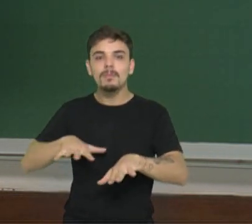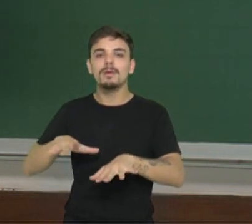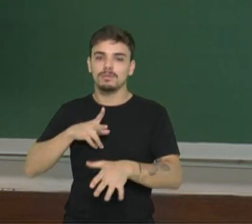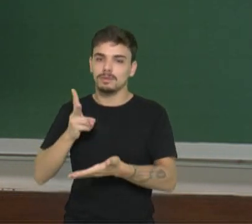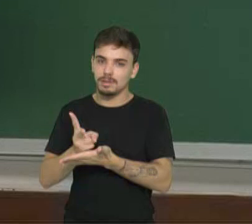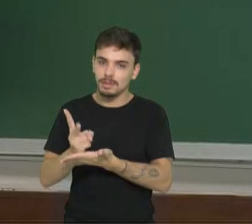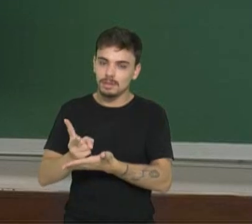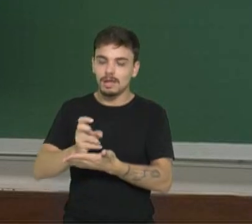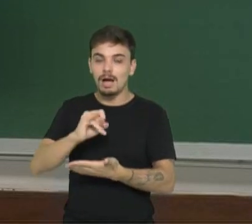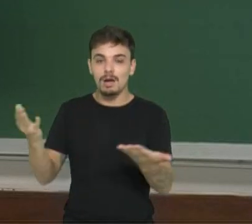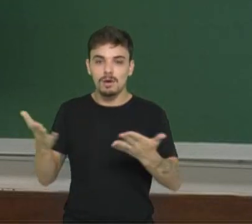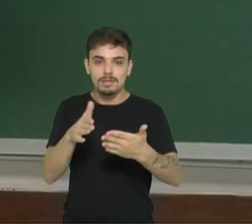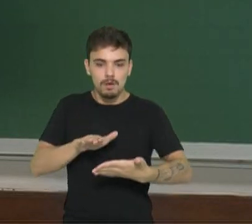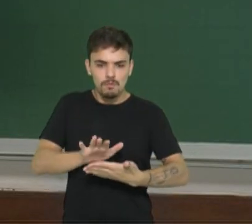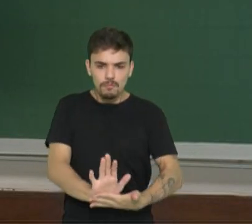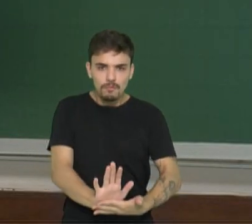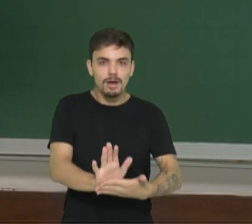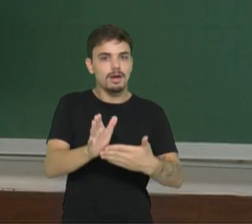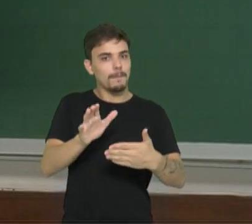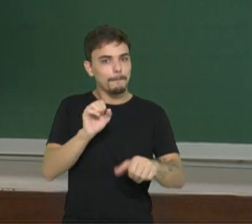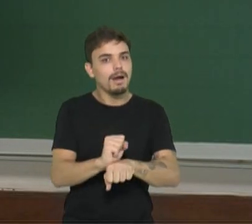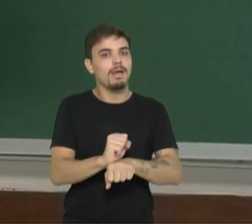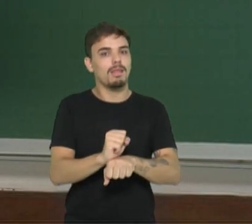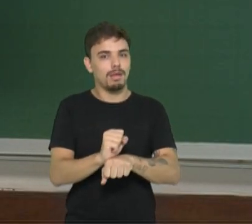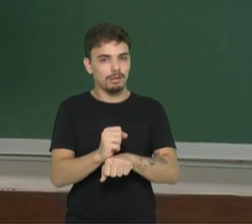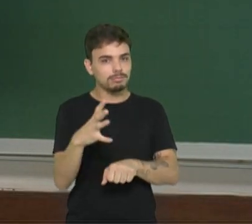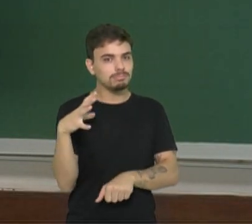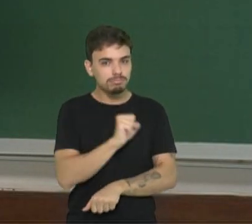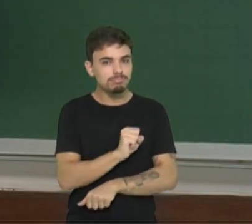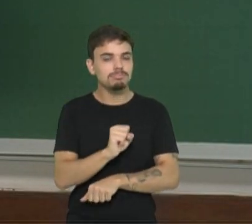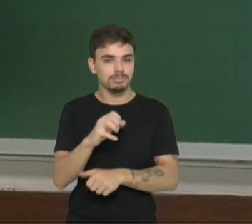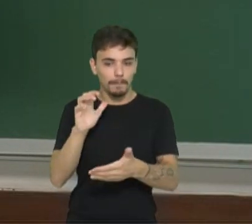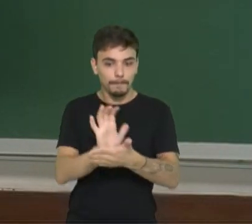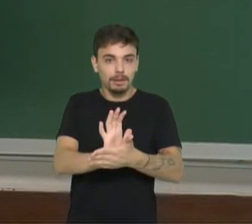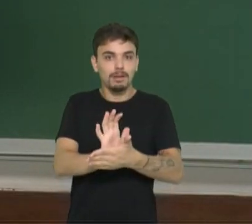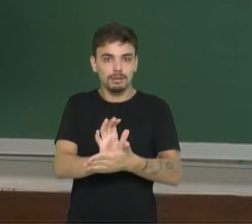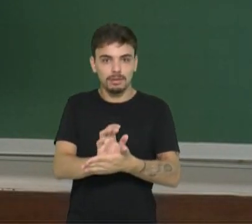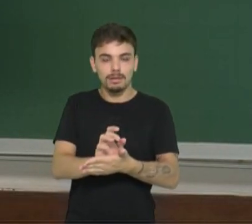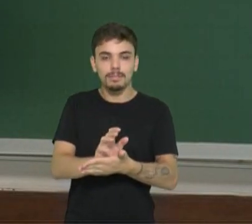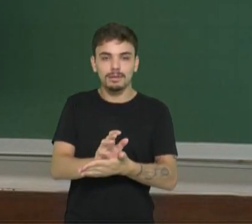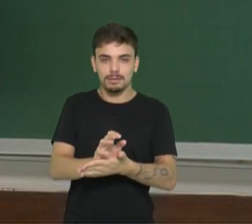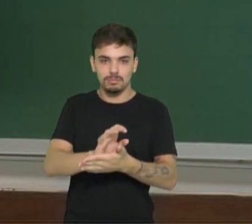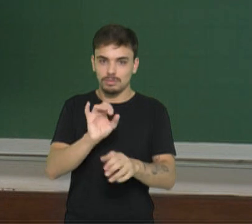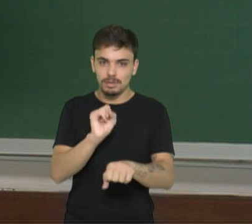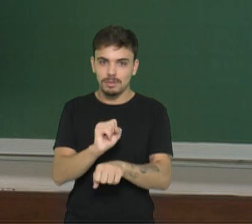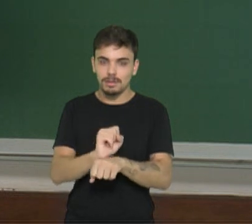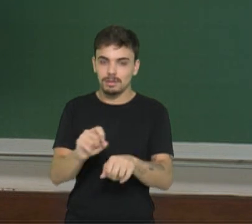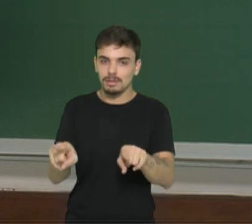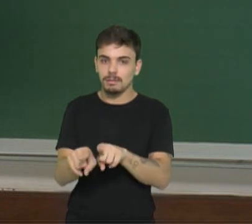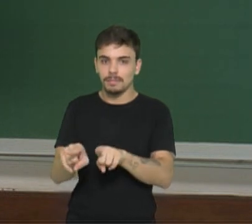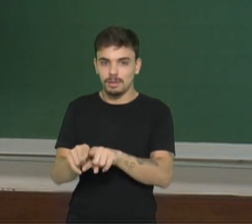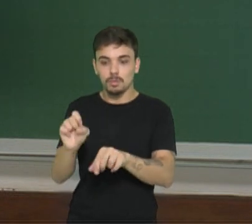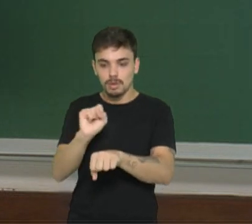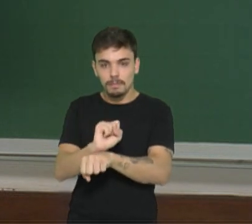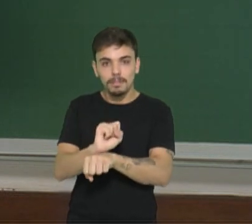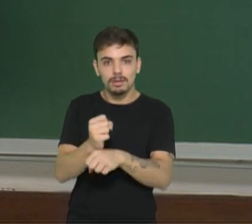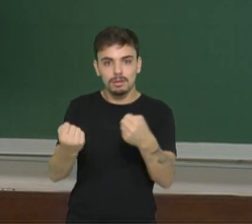uma freada brusca, um acidente, né, algo assim muito inesperado, e o carro